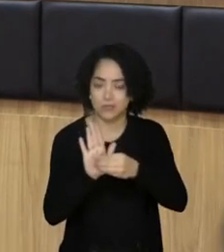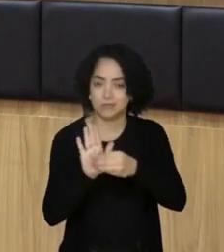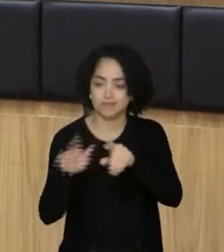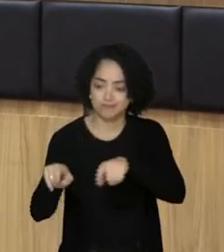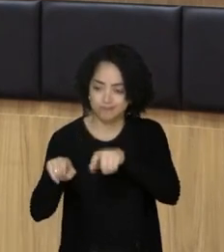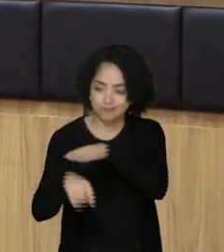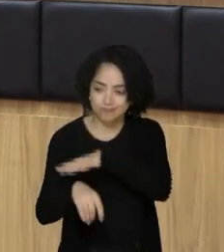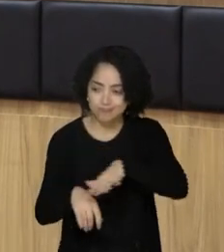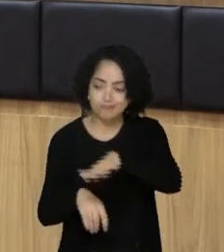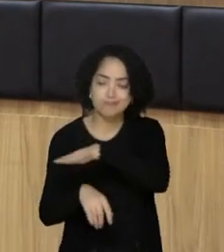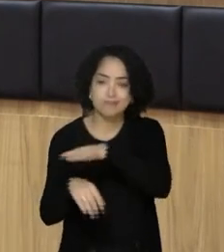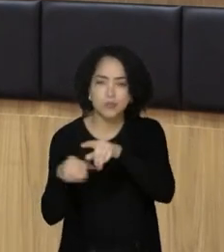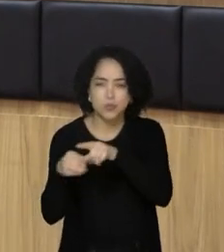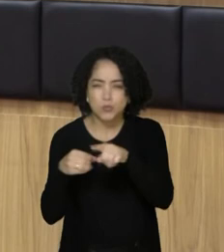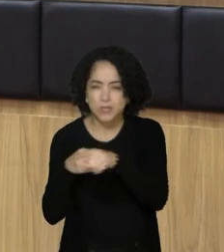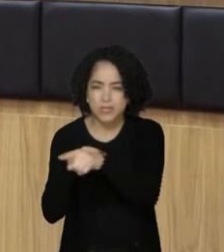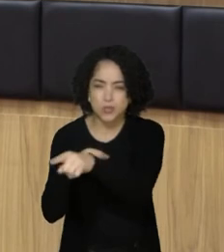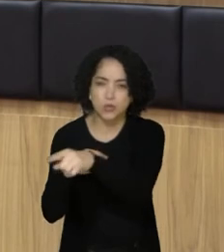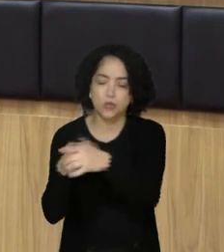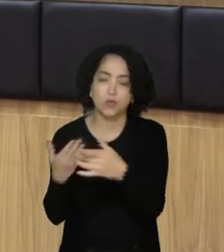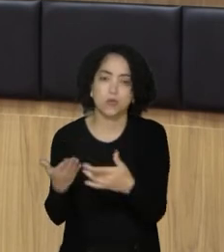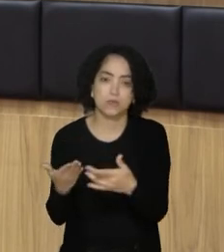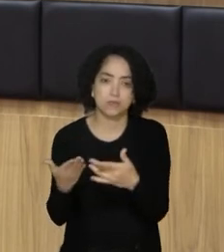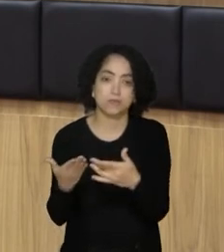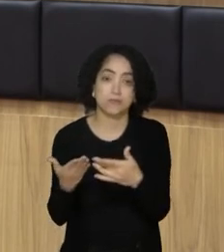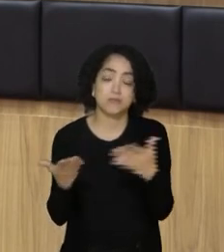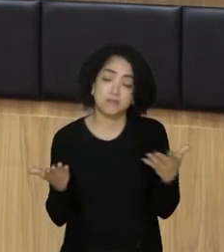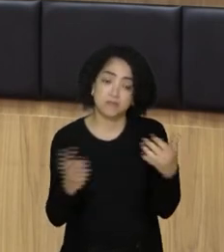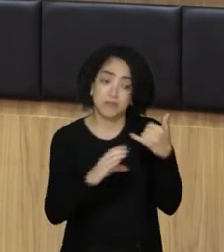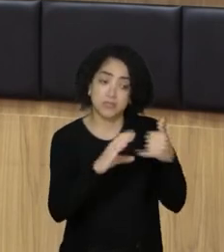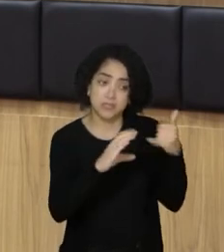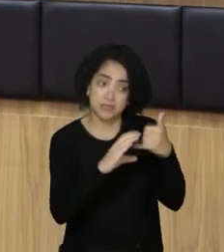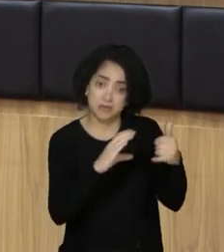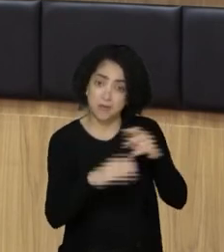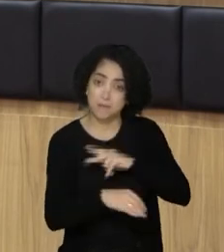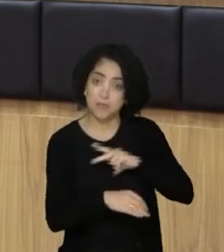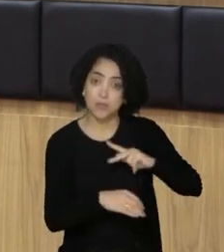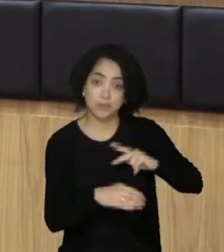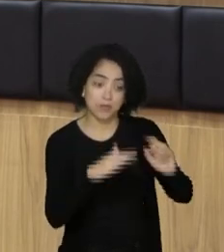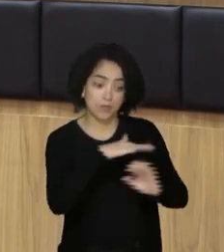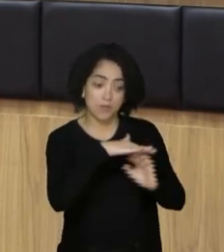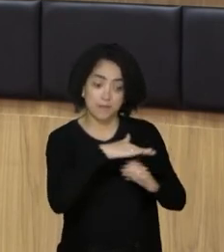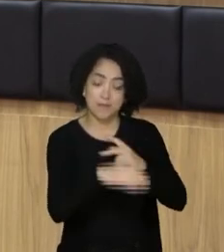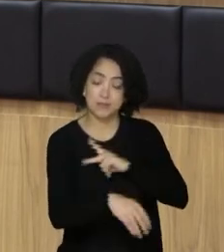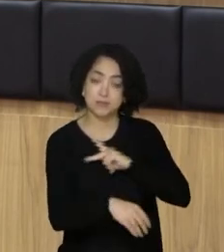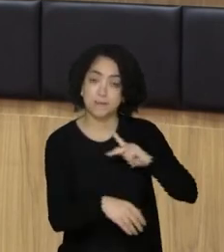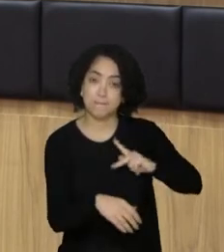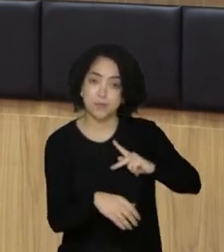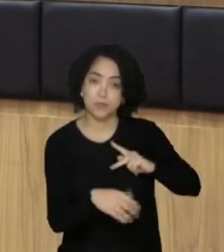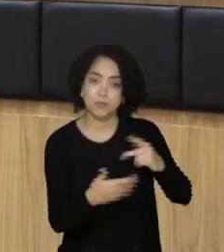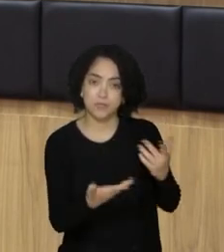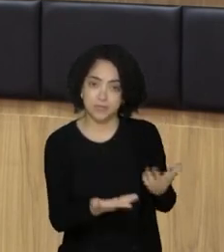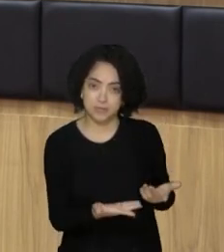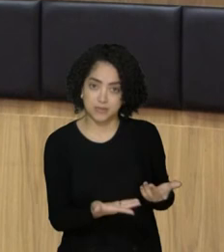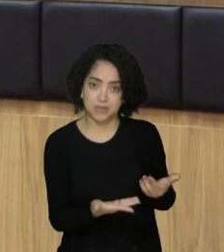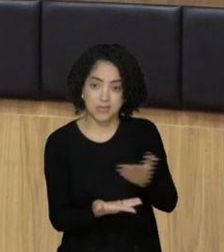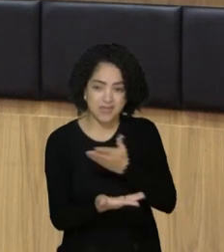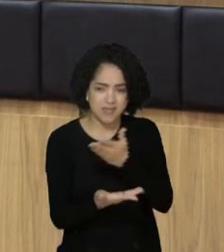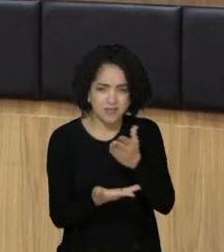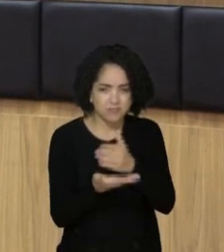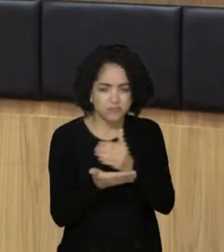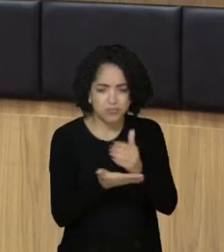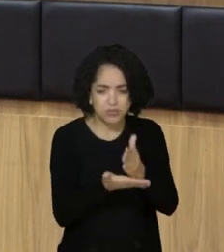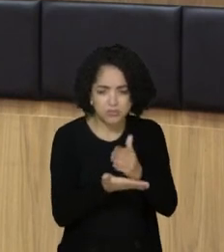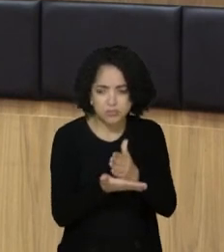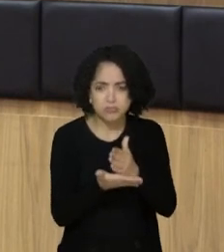no interior a celesca é uma empresa pública esses dividendos aí deveriam ser